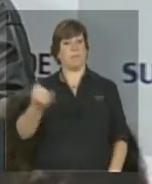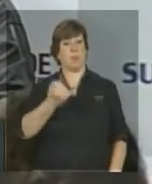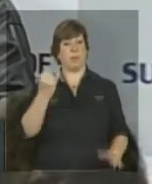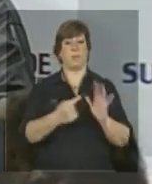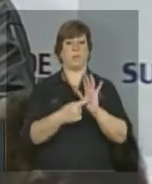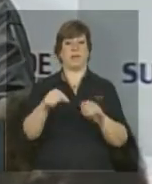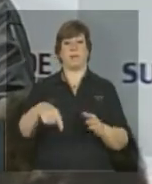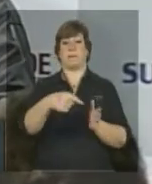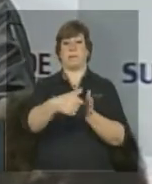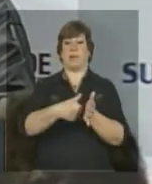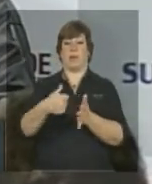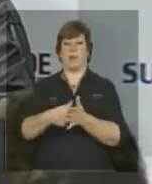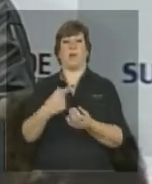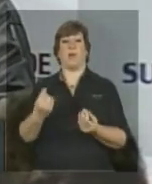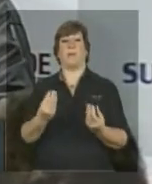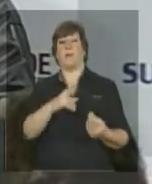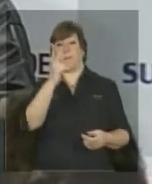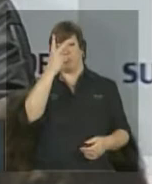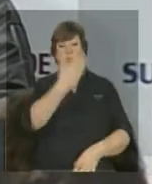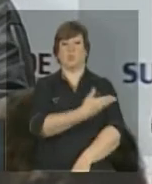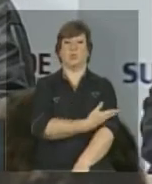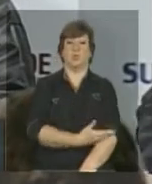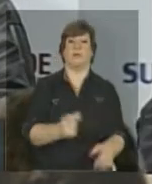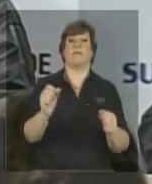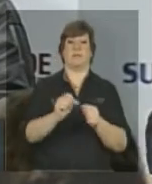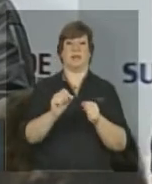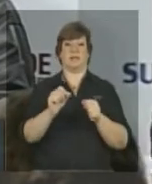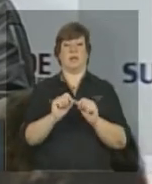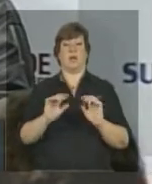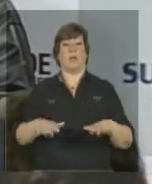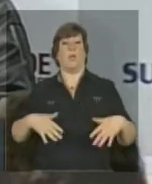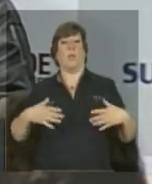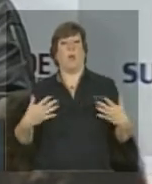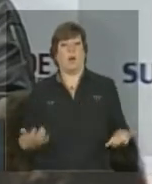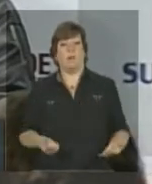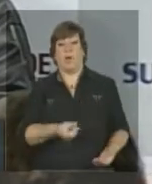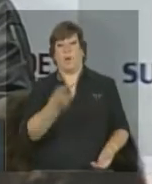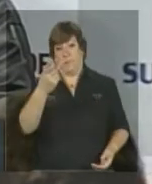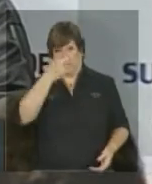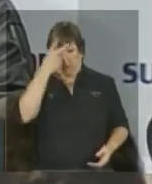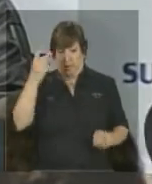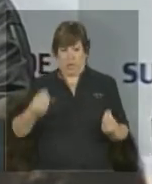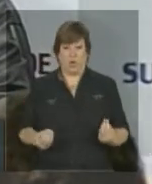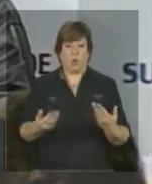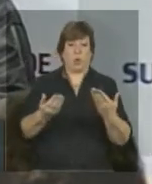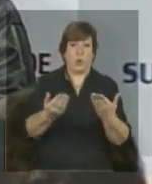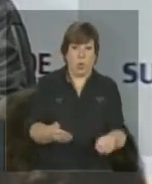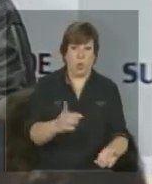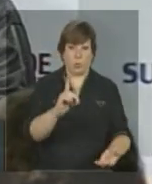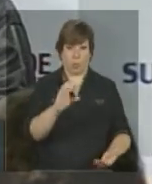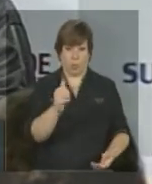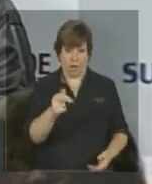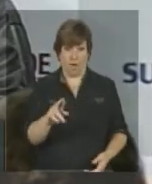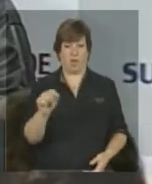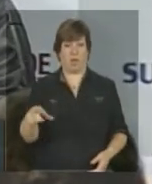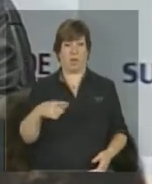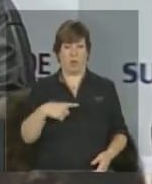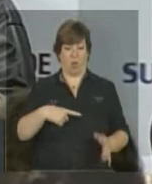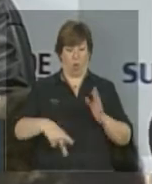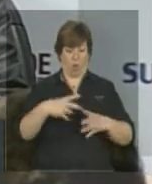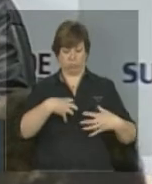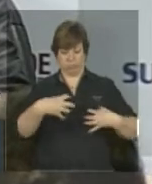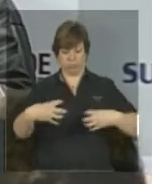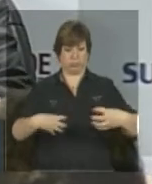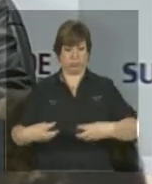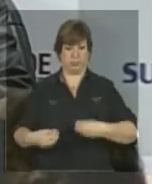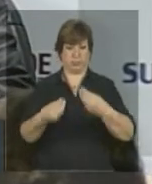são perguntas que normalmente a população faz, é que quando alguém doa os órgãos de algum familiar, esses órgãos vão ser alocados de